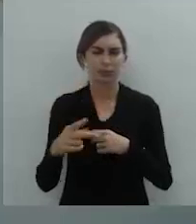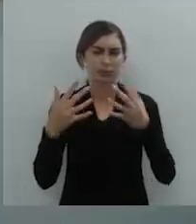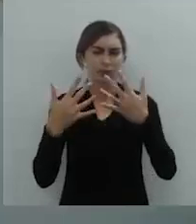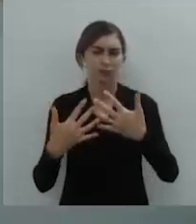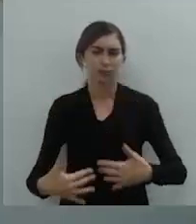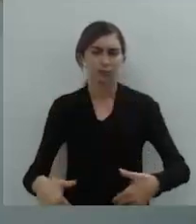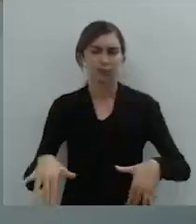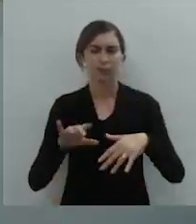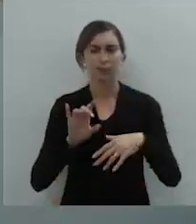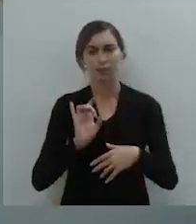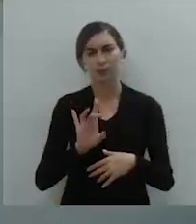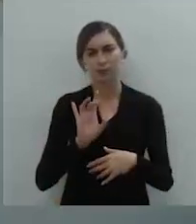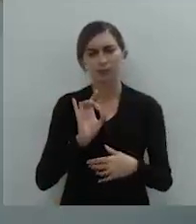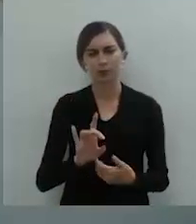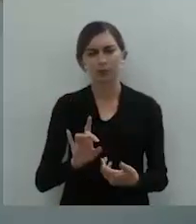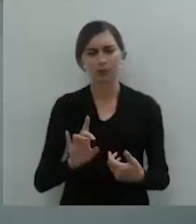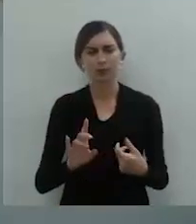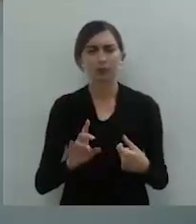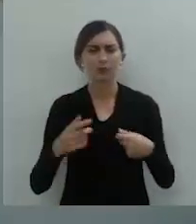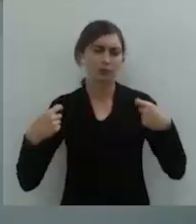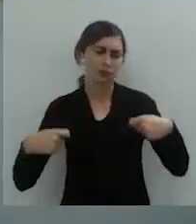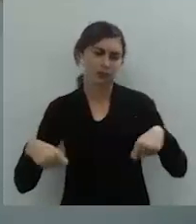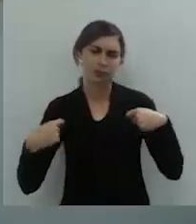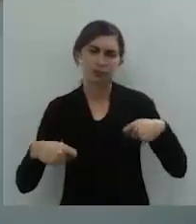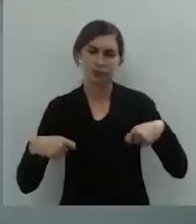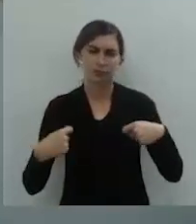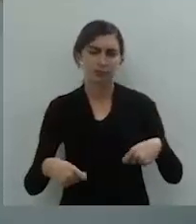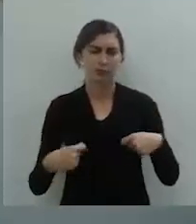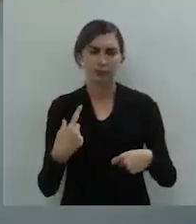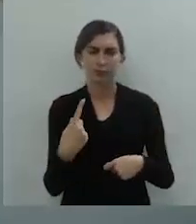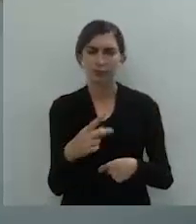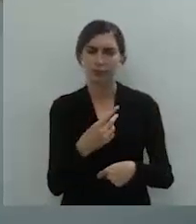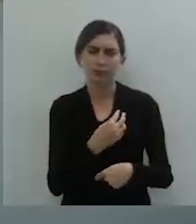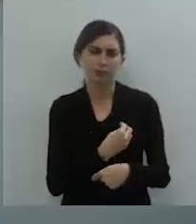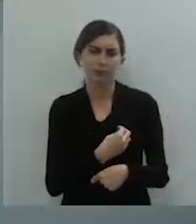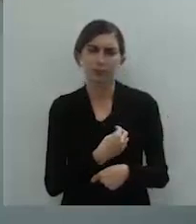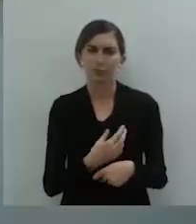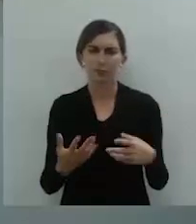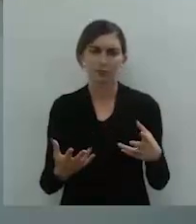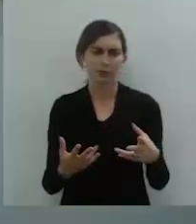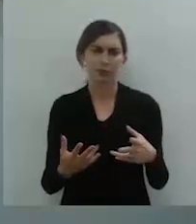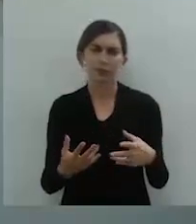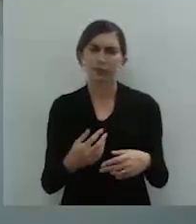natureza apenas o necessário para a sua subsistência.